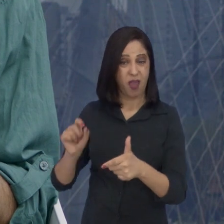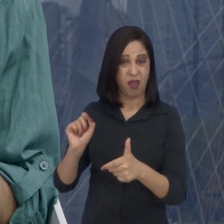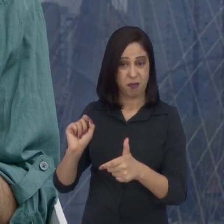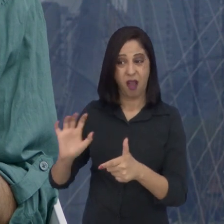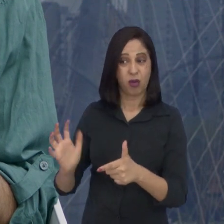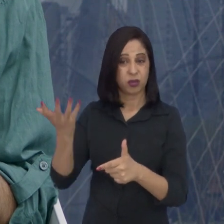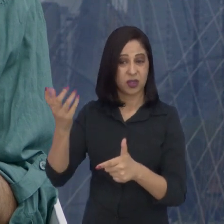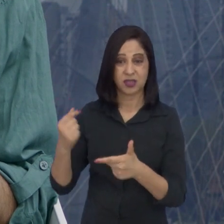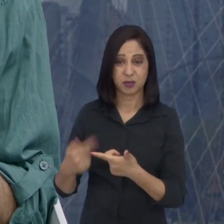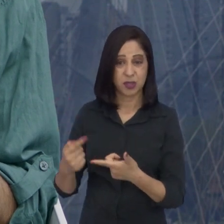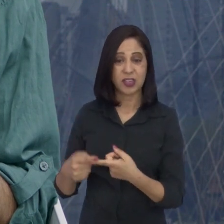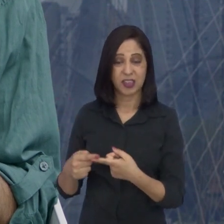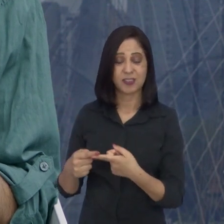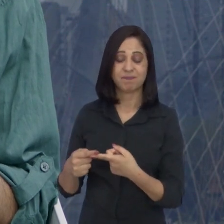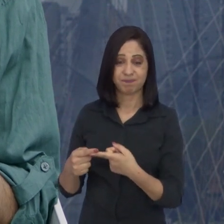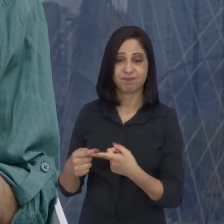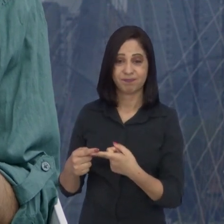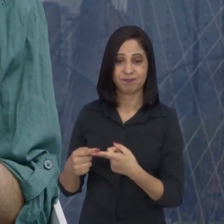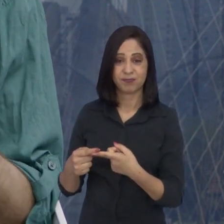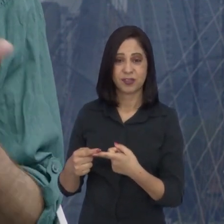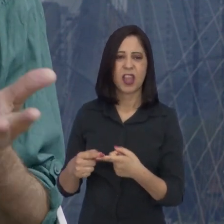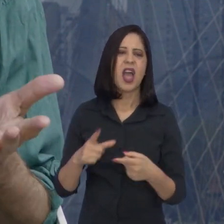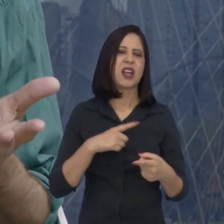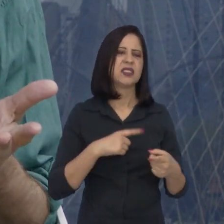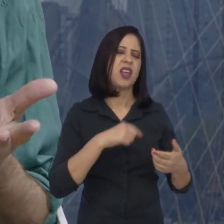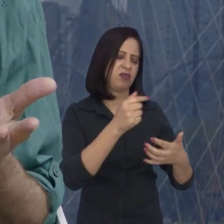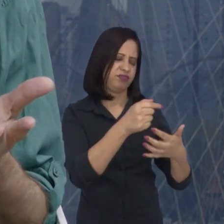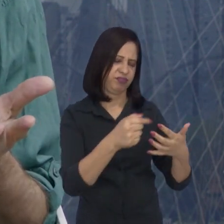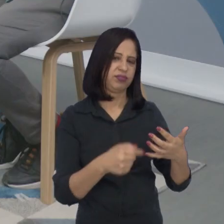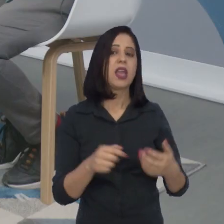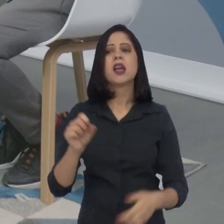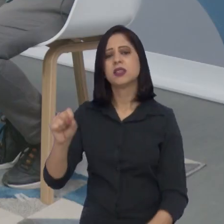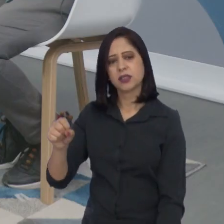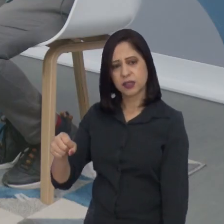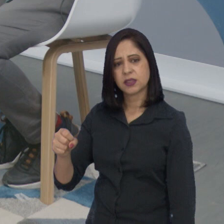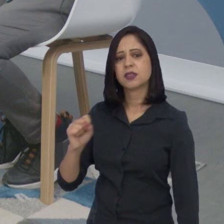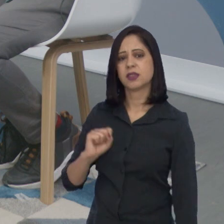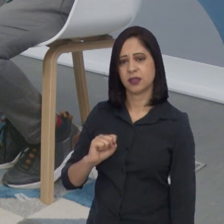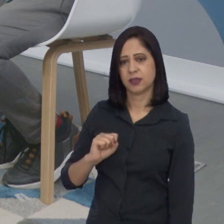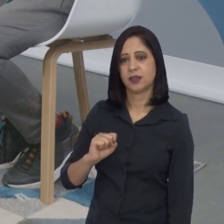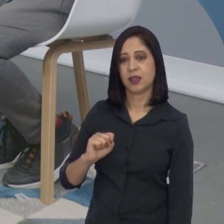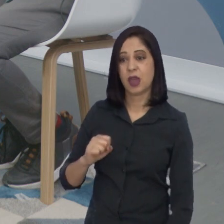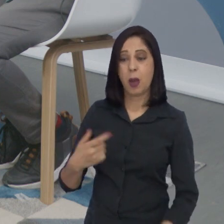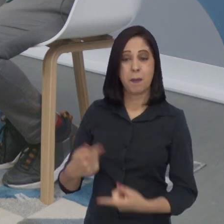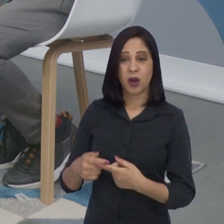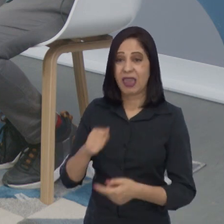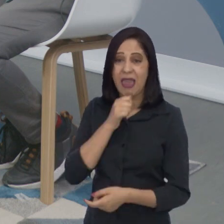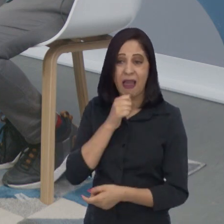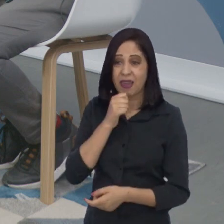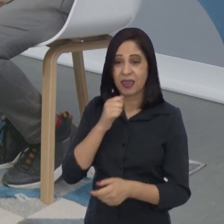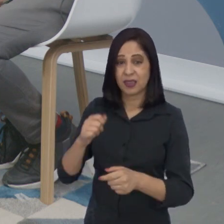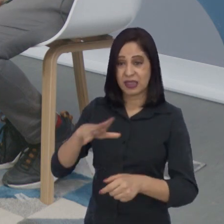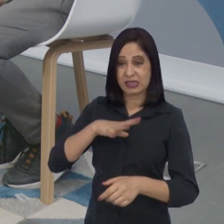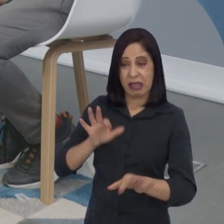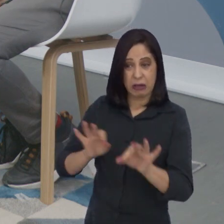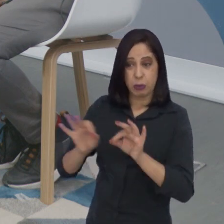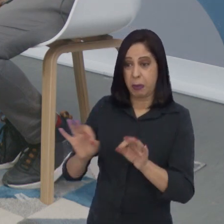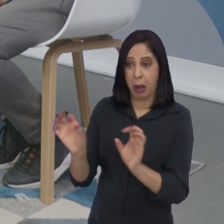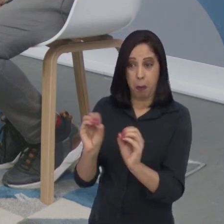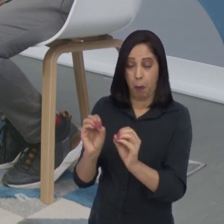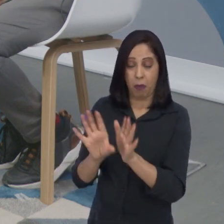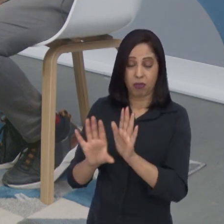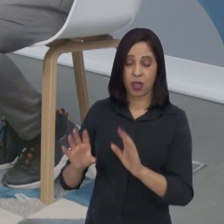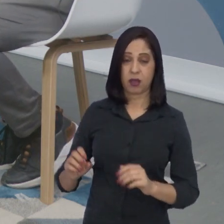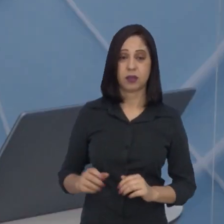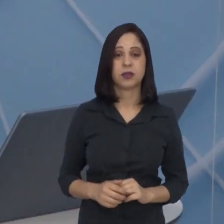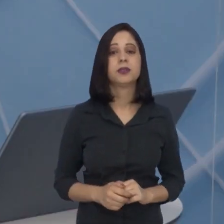está associado, sim, são várias questões, ao planejamento urbano que não tem sido eficaz. Sim, a gente vai continuar falando